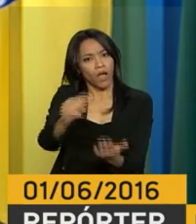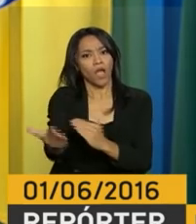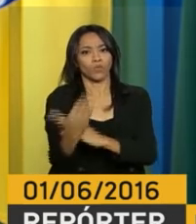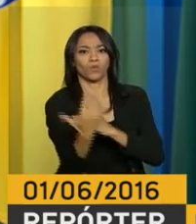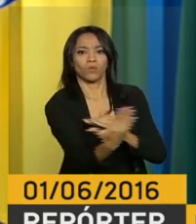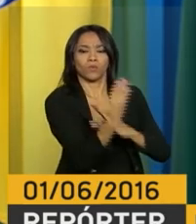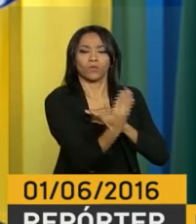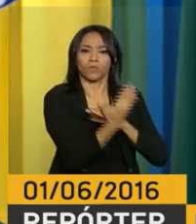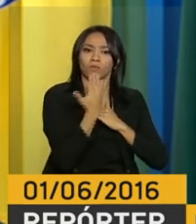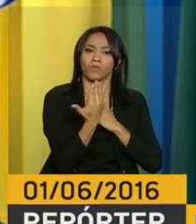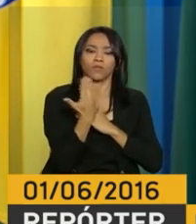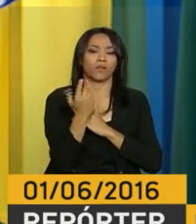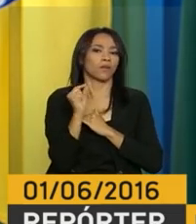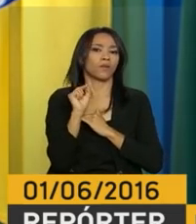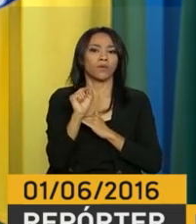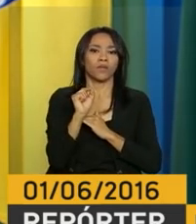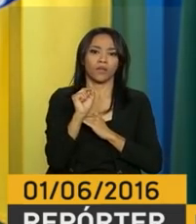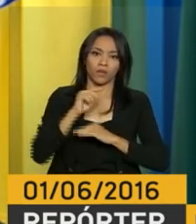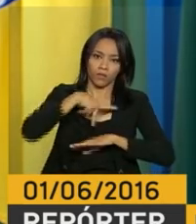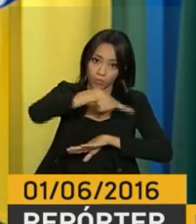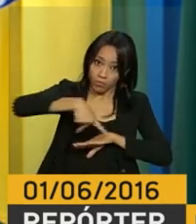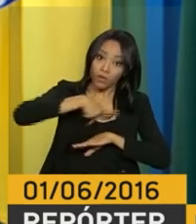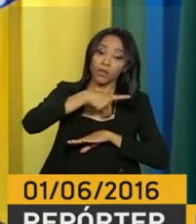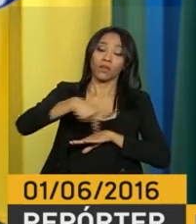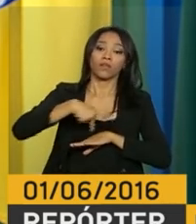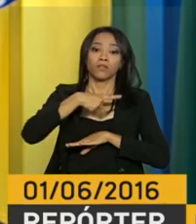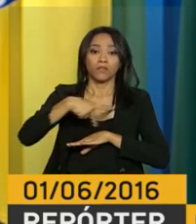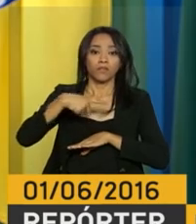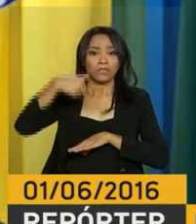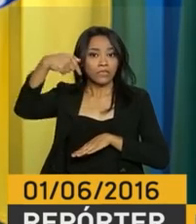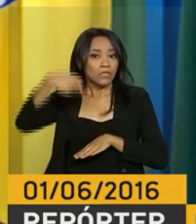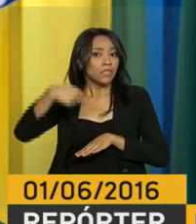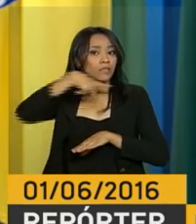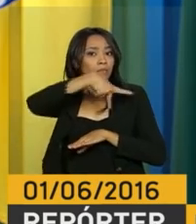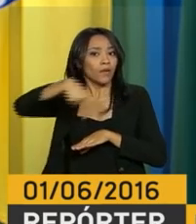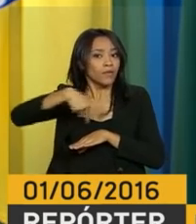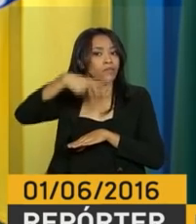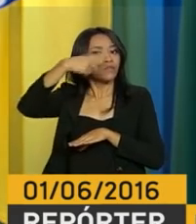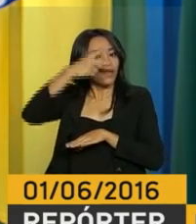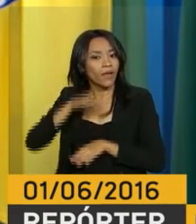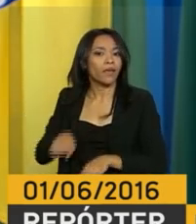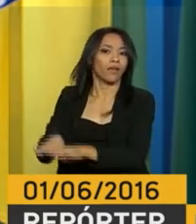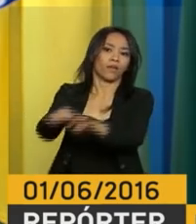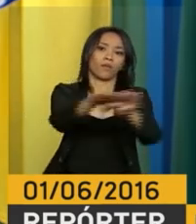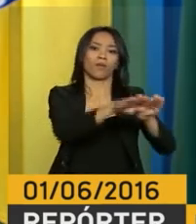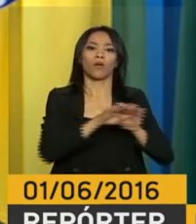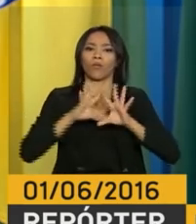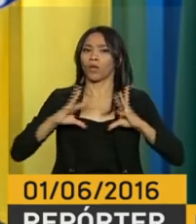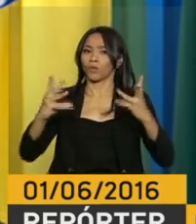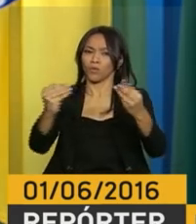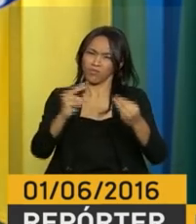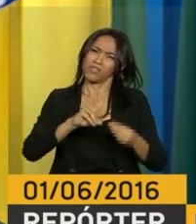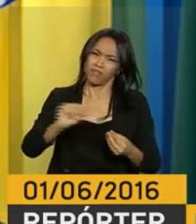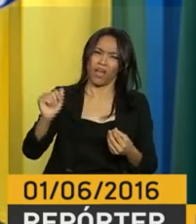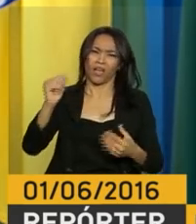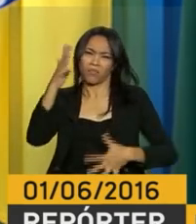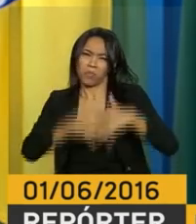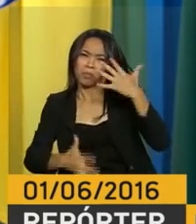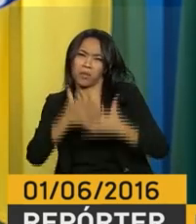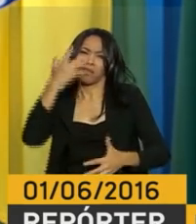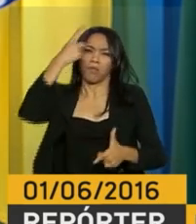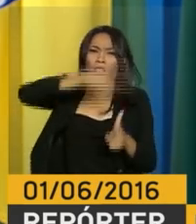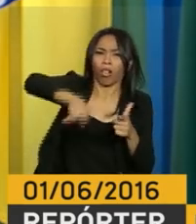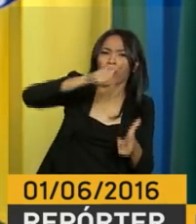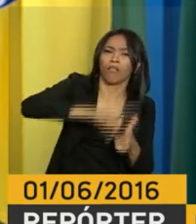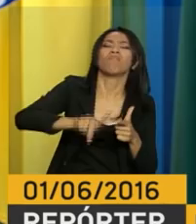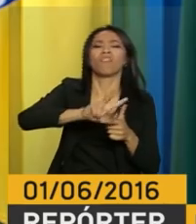consolidação no nosso país desse estado que deve ser de todos vocês sabem o que encontrarão Não falarei